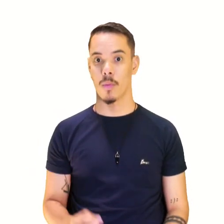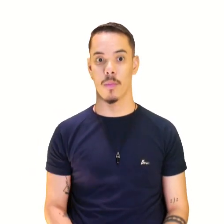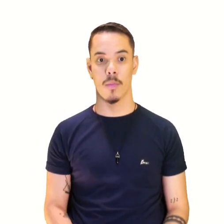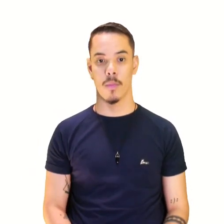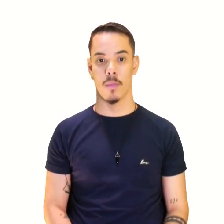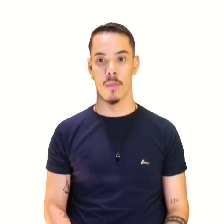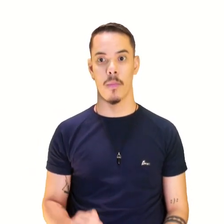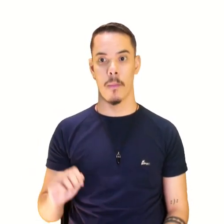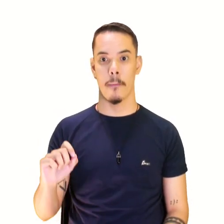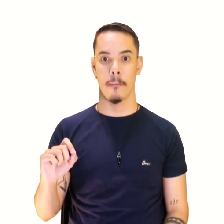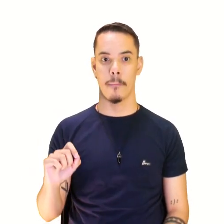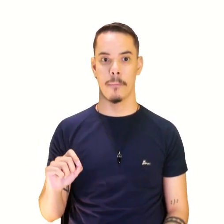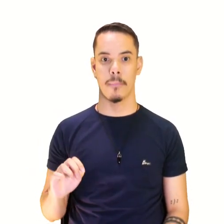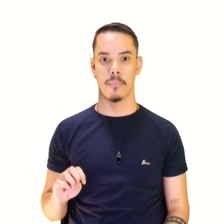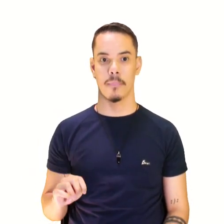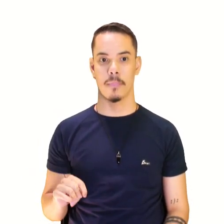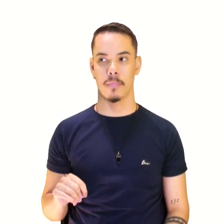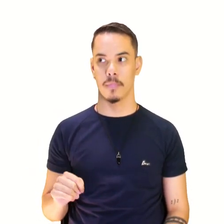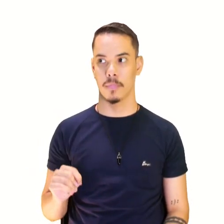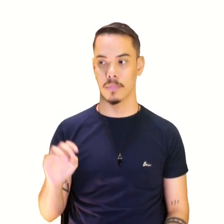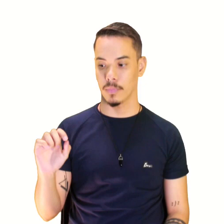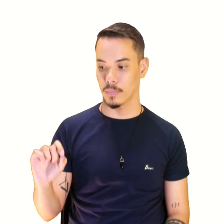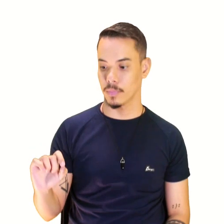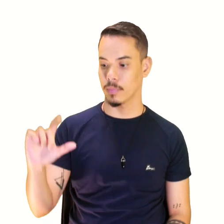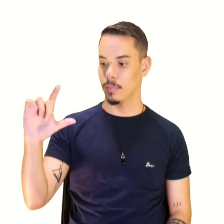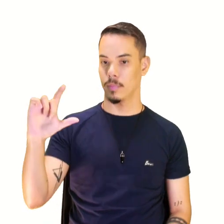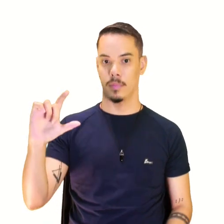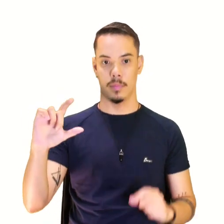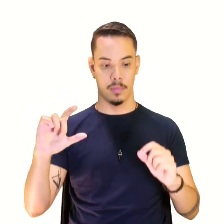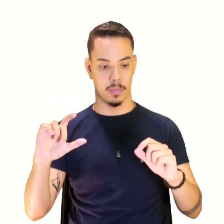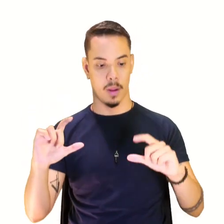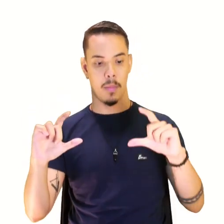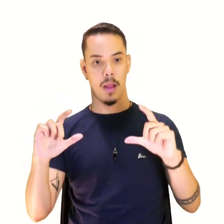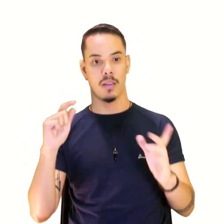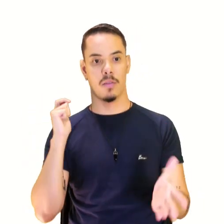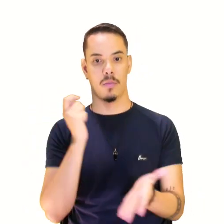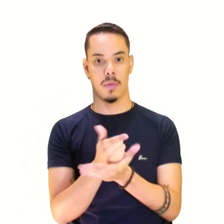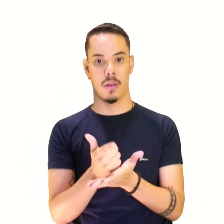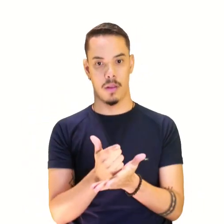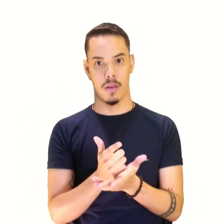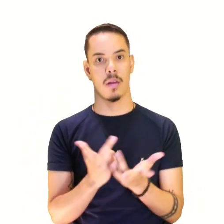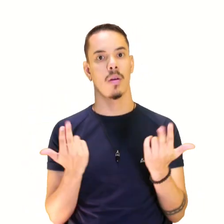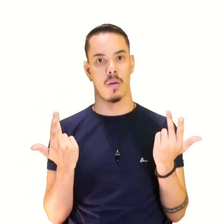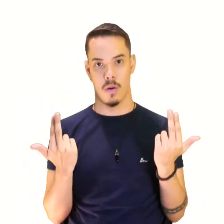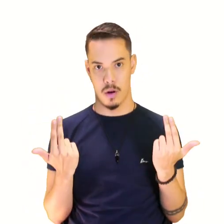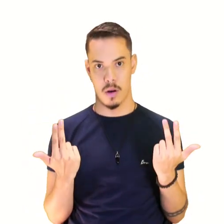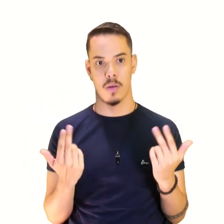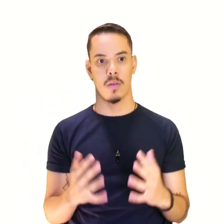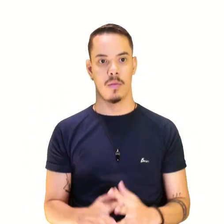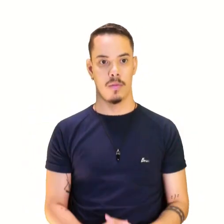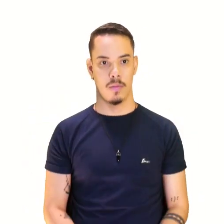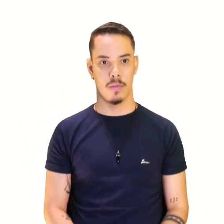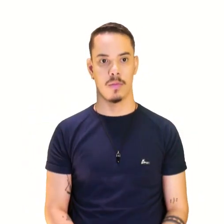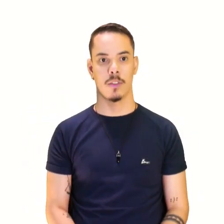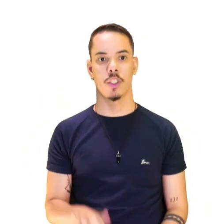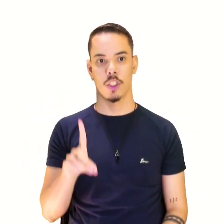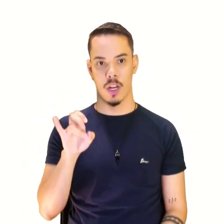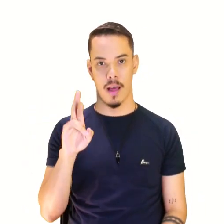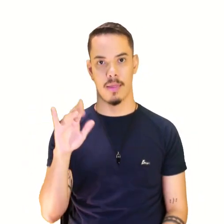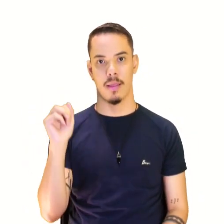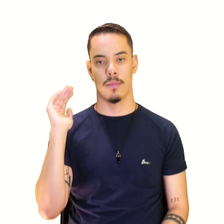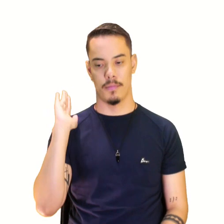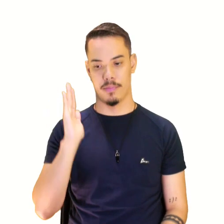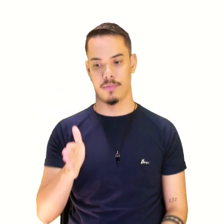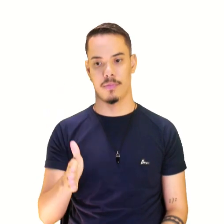Quanto mais metros, com certeza mais eu vou pagar, né? Então ela é direta.